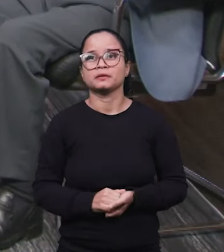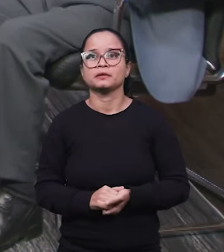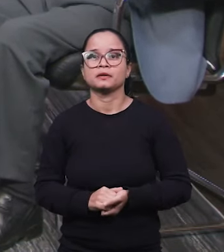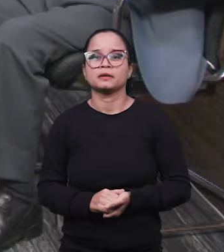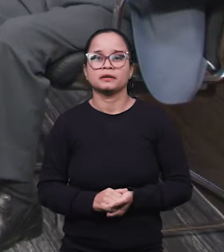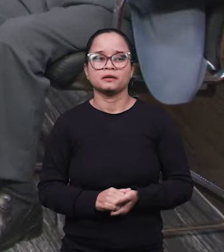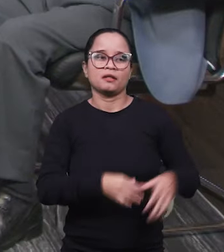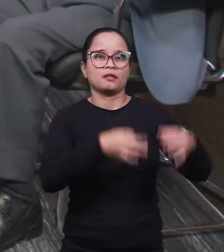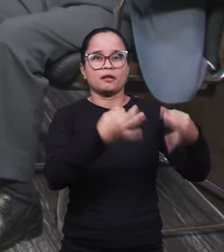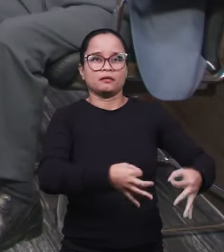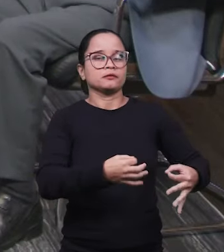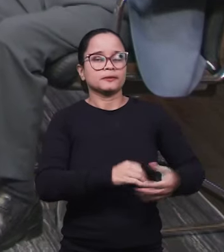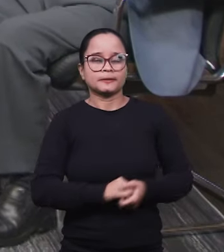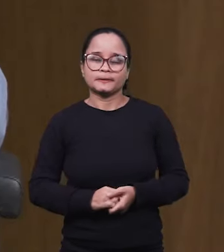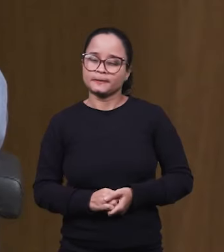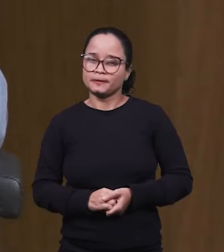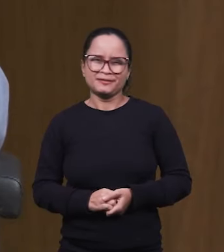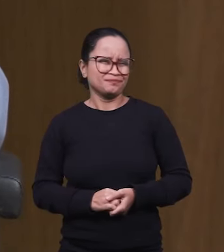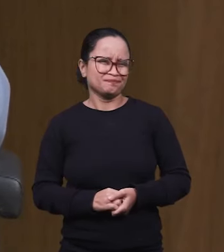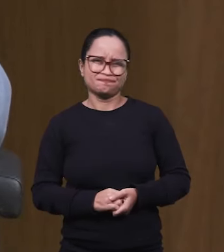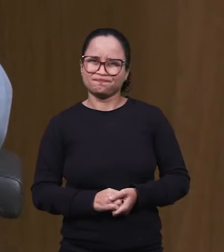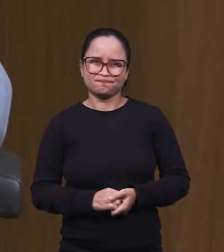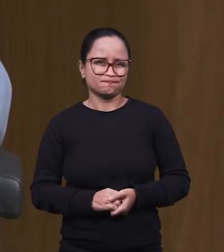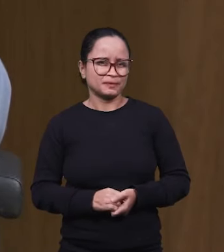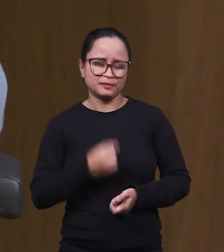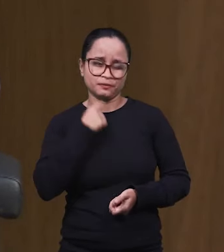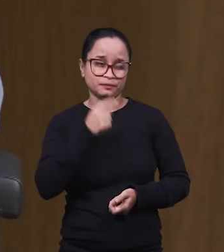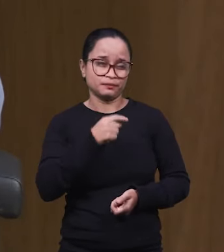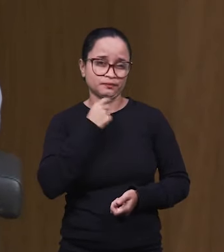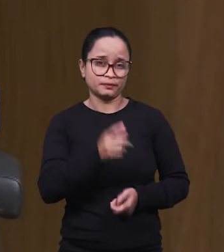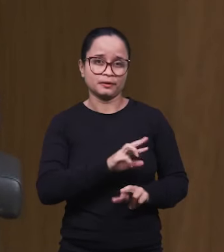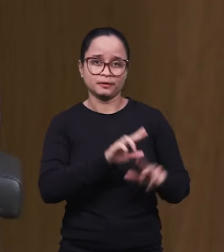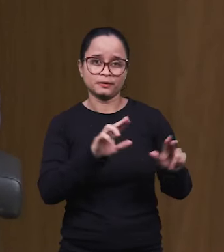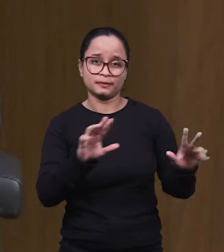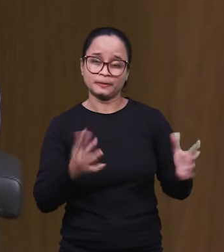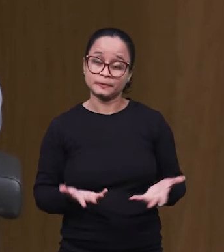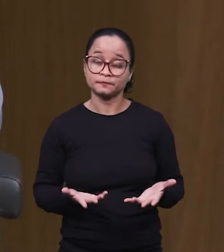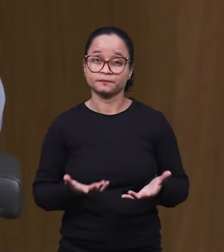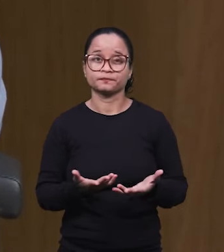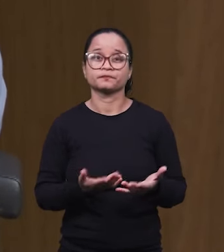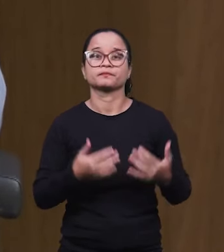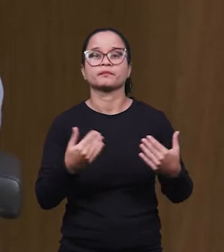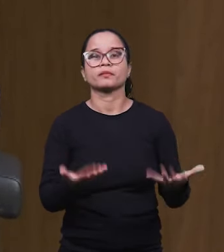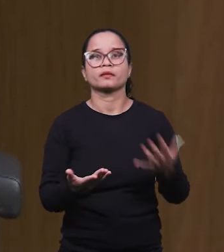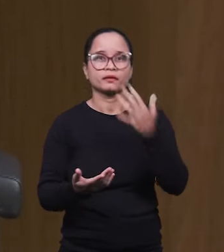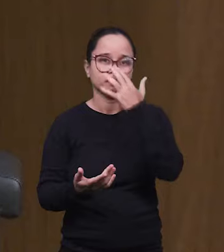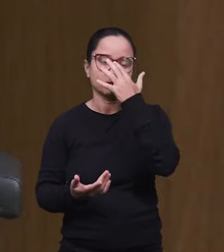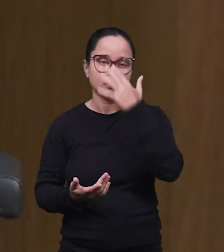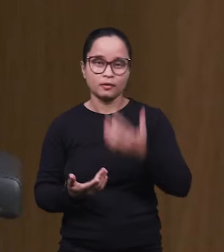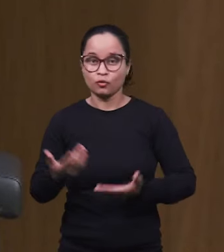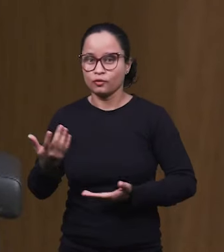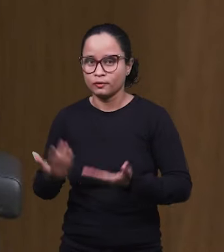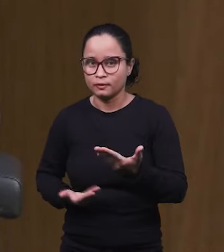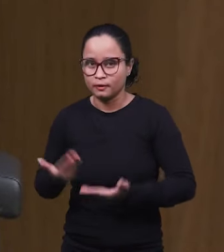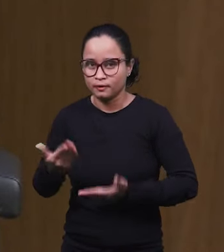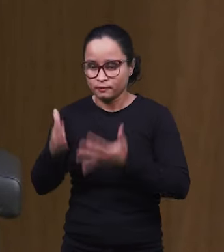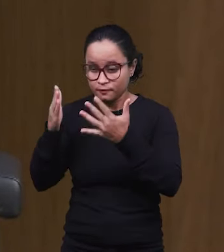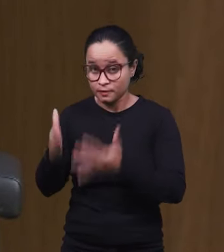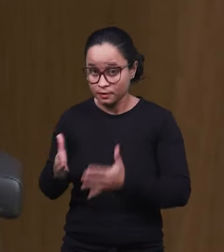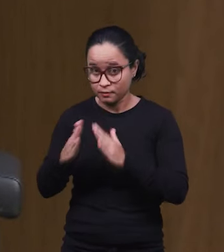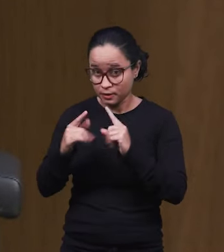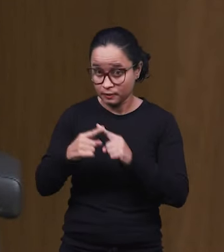não funcionava. E a igreja tinha que viver a experiência. Então,